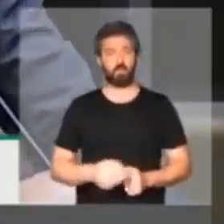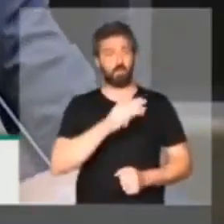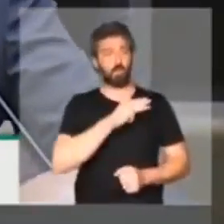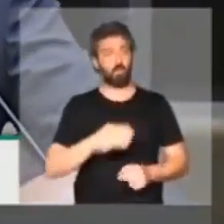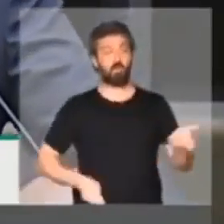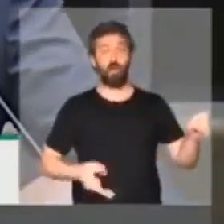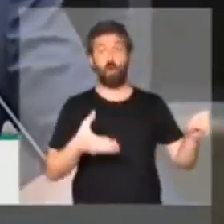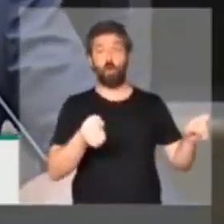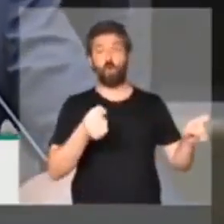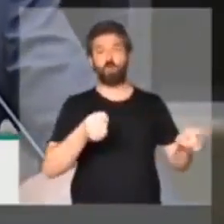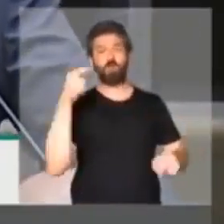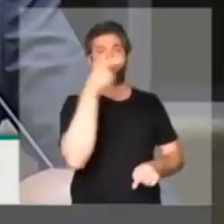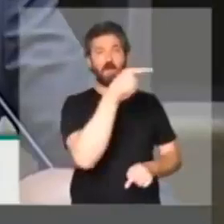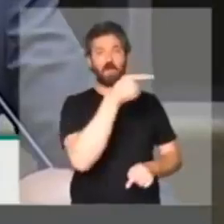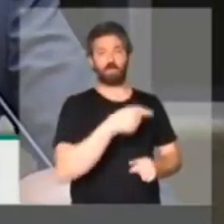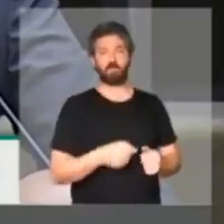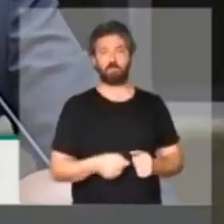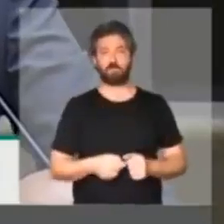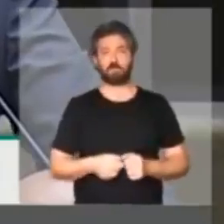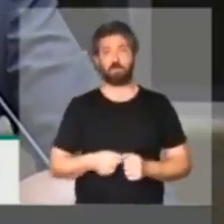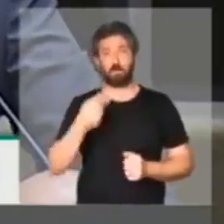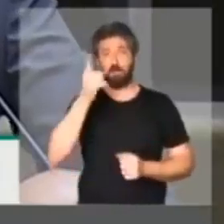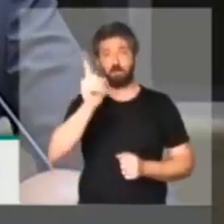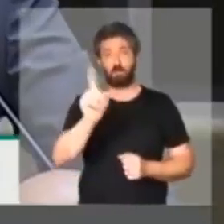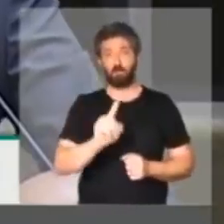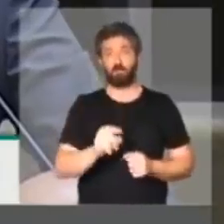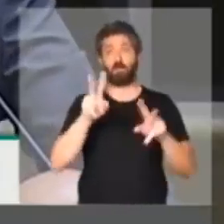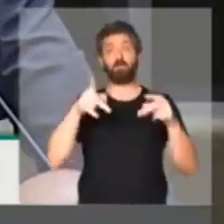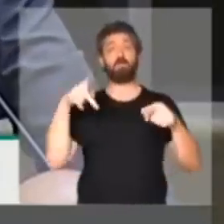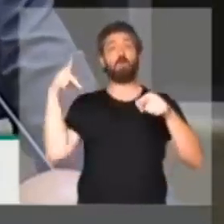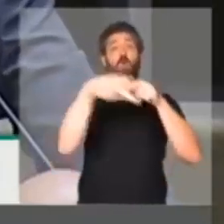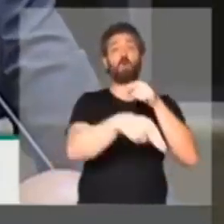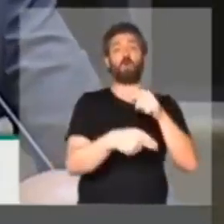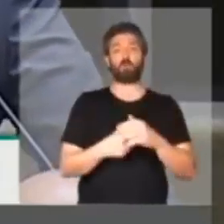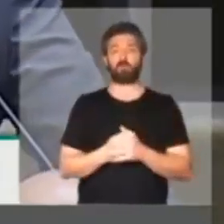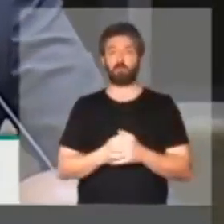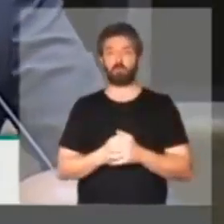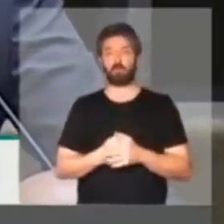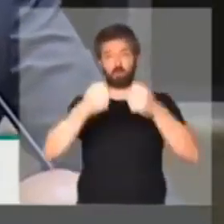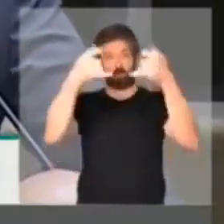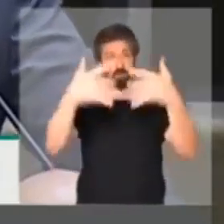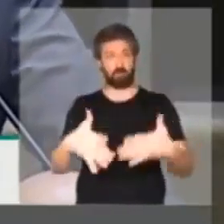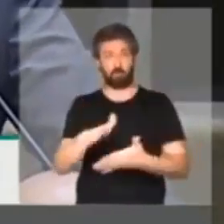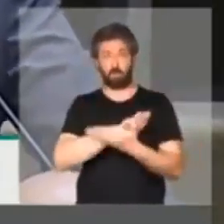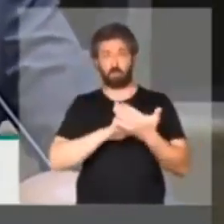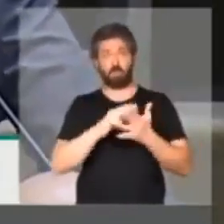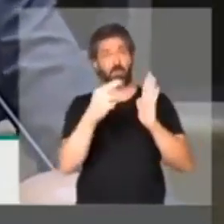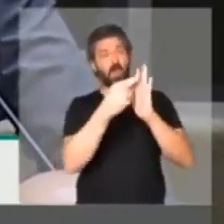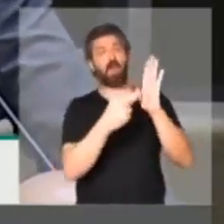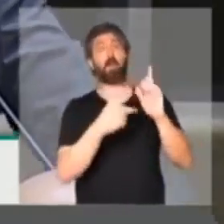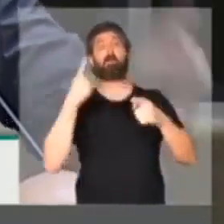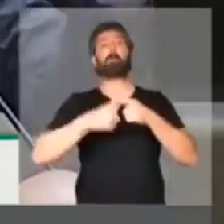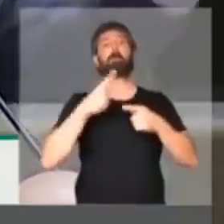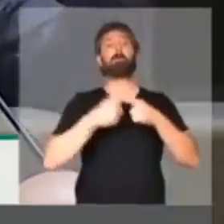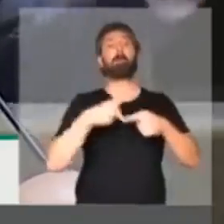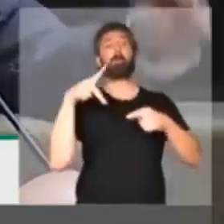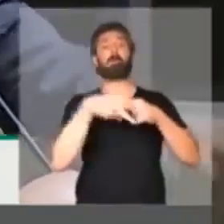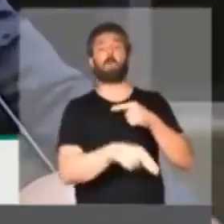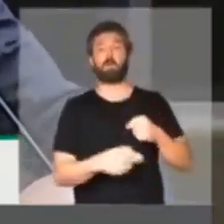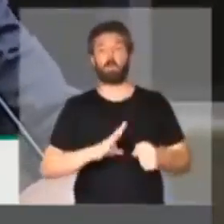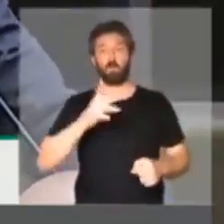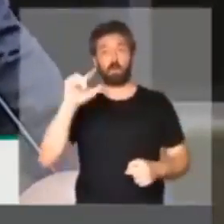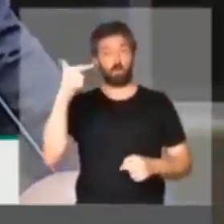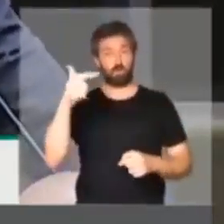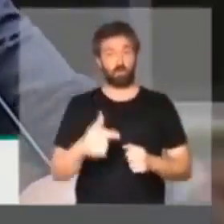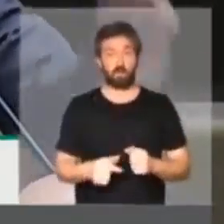é covarde. Ele não falou aqui sobre os cortes, não justificou os critérios e não teve a